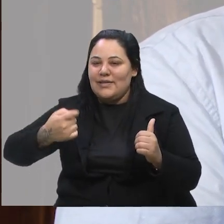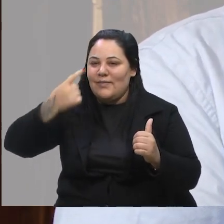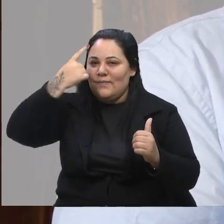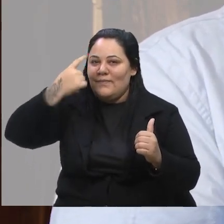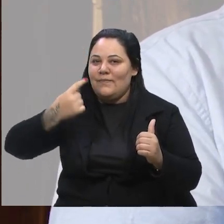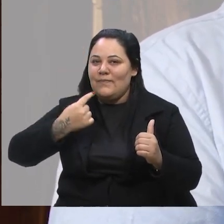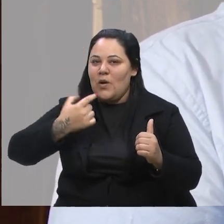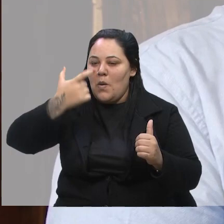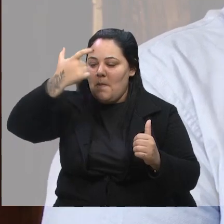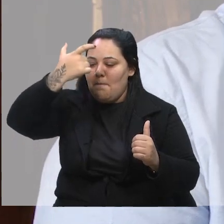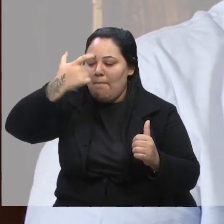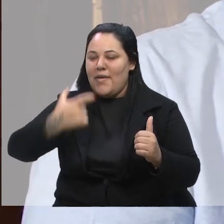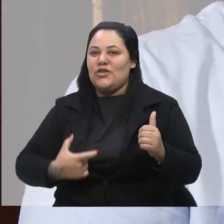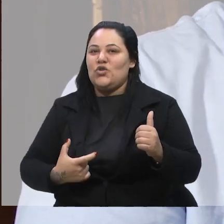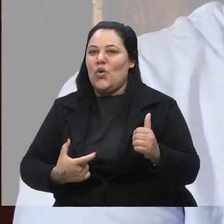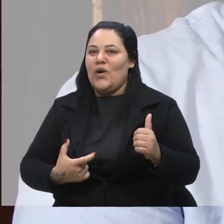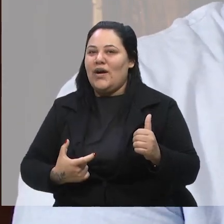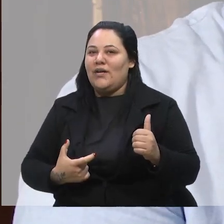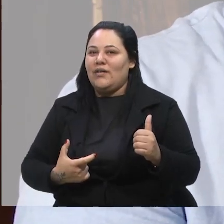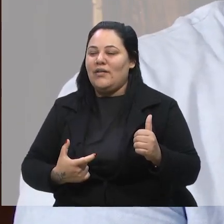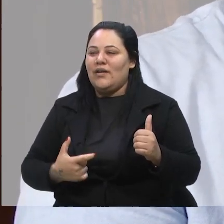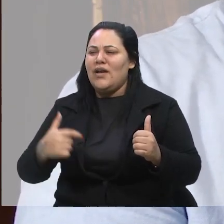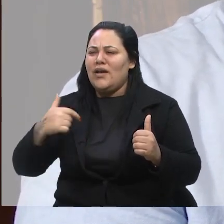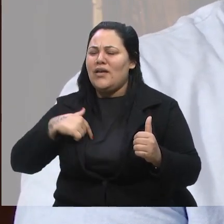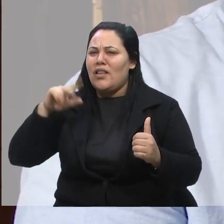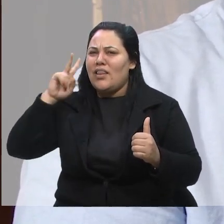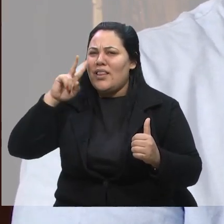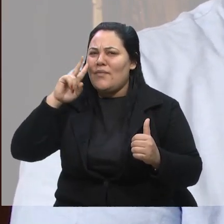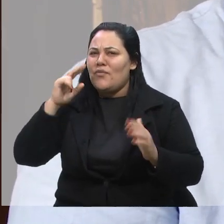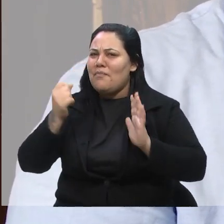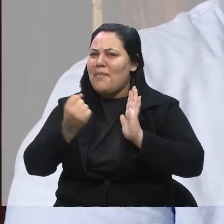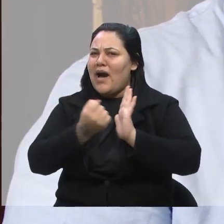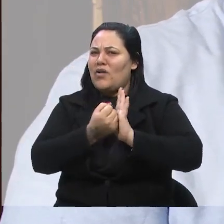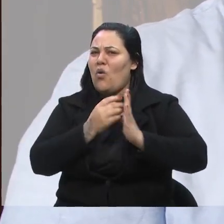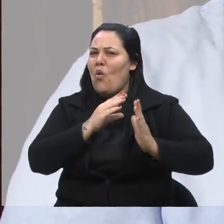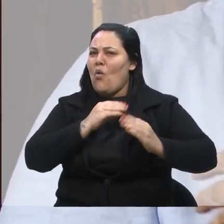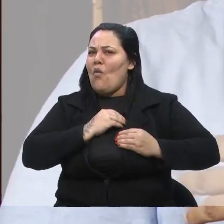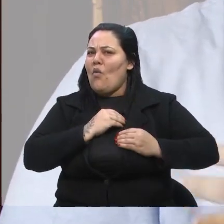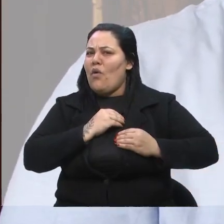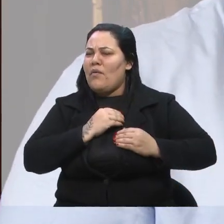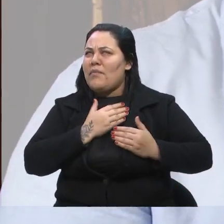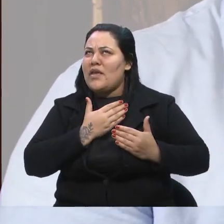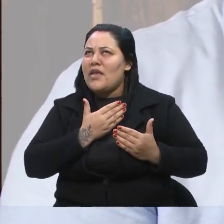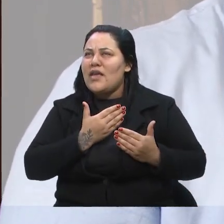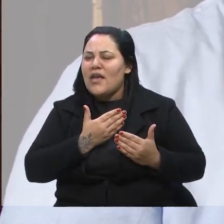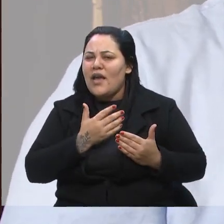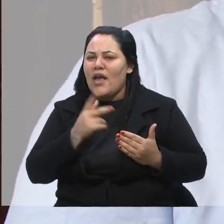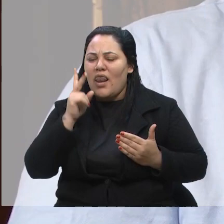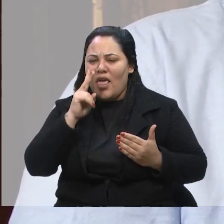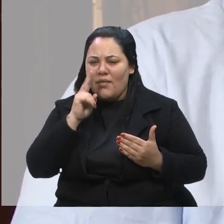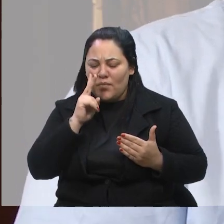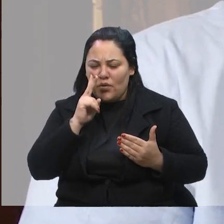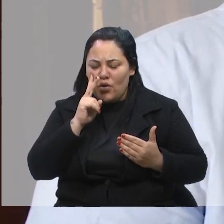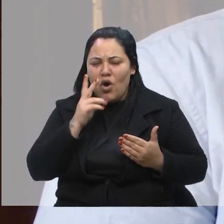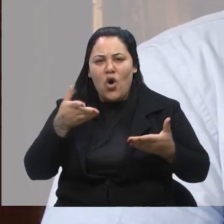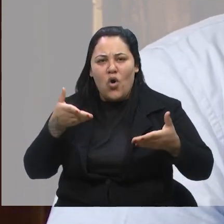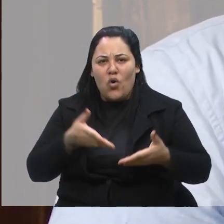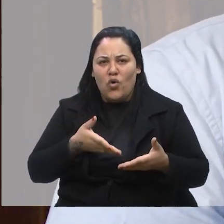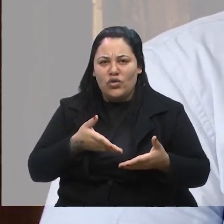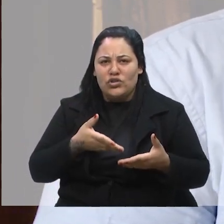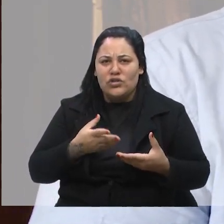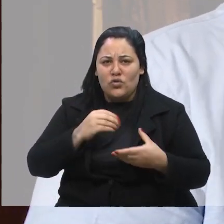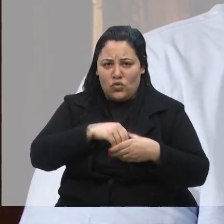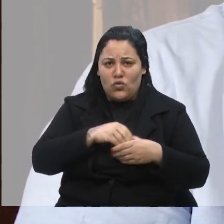E isso me marcou muito, né? Então, é isso que eu tento passar. Nós somos hoje em 5 dentro da minha